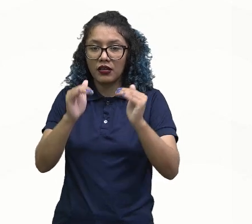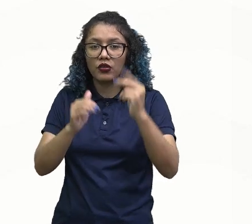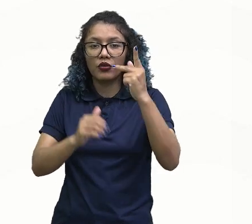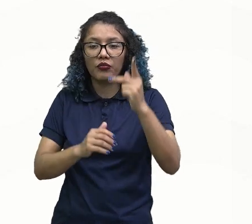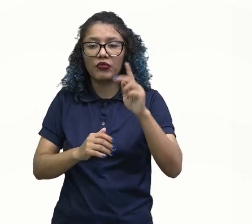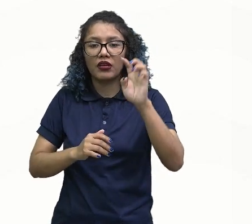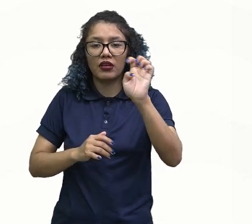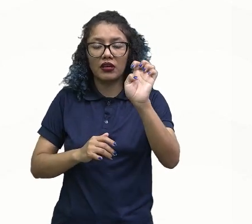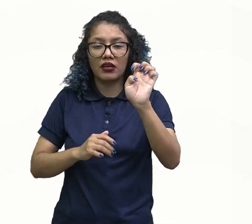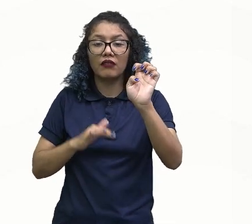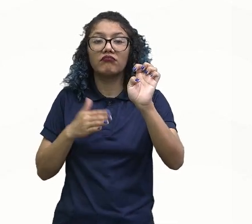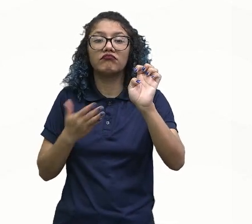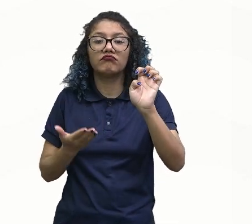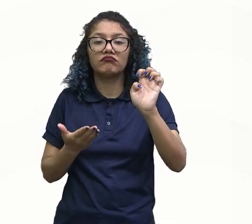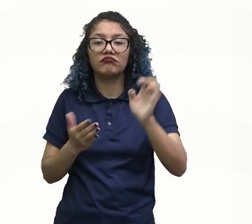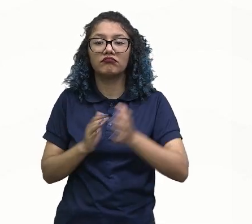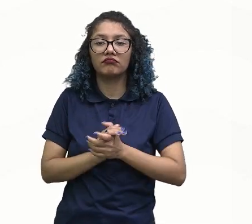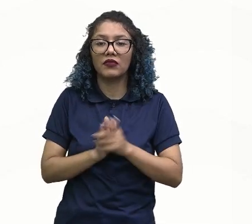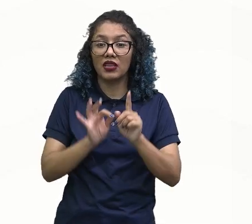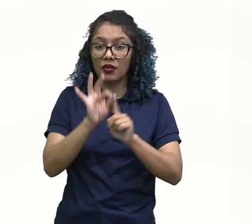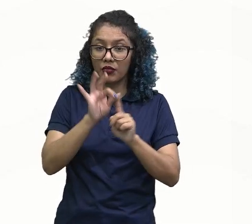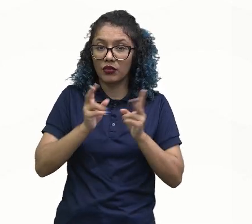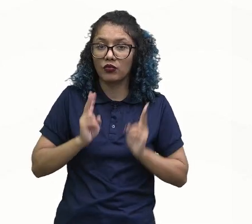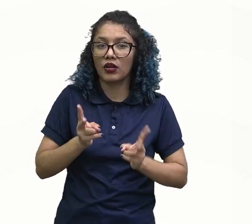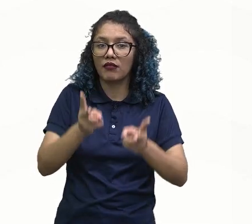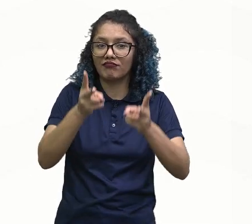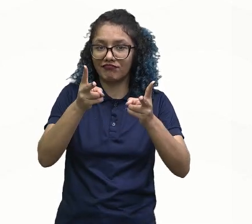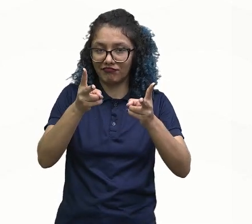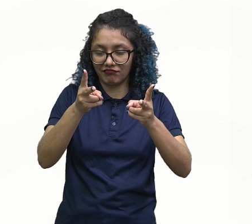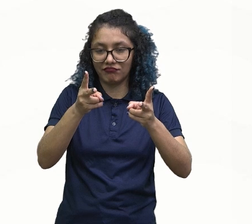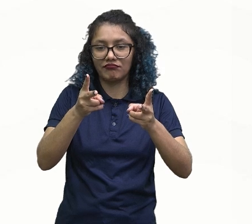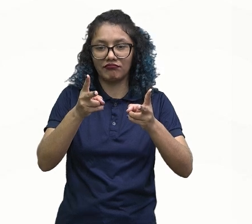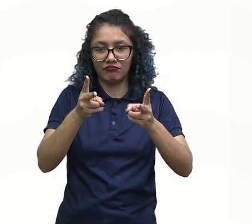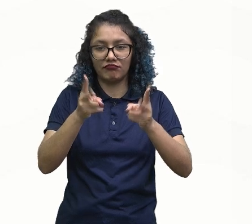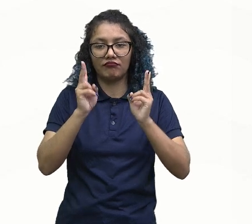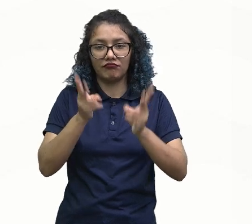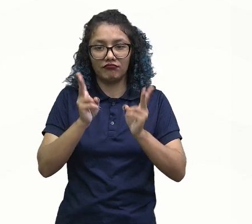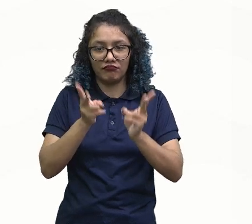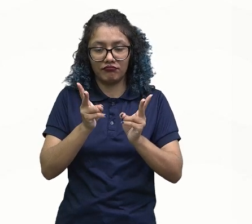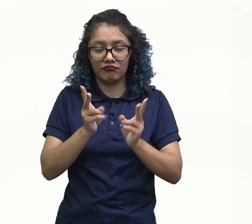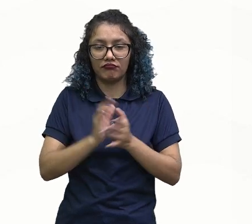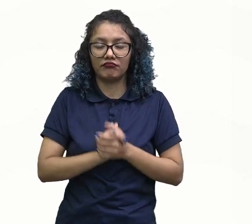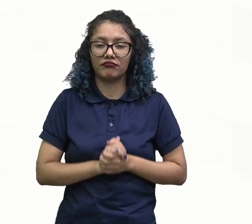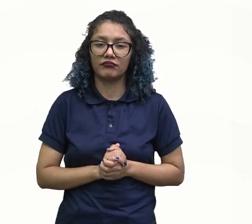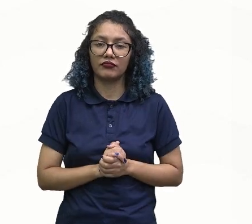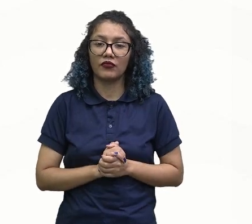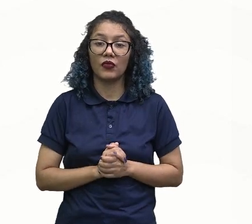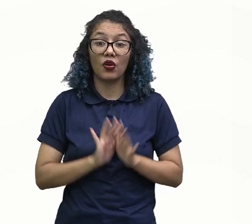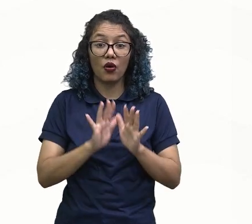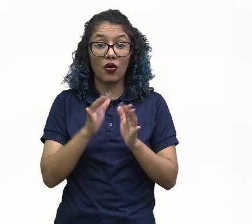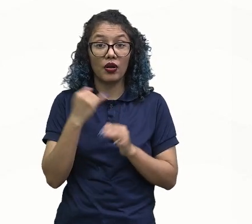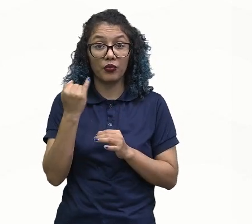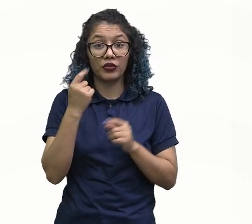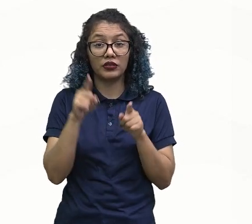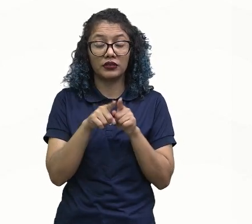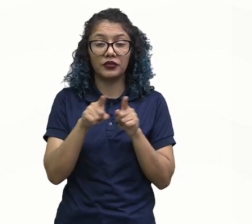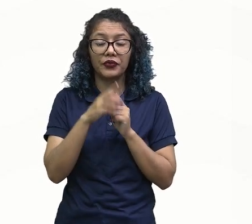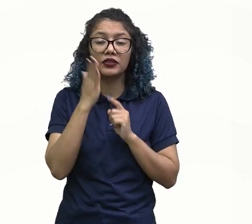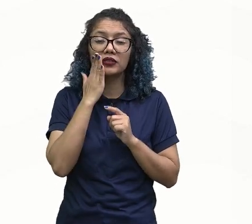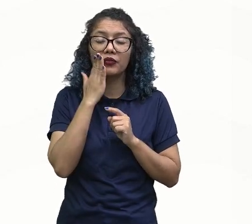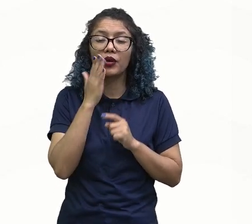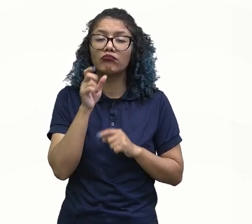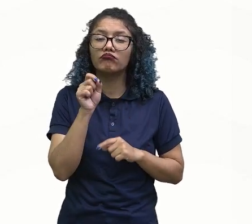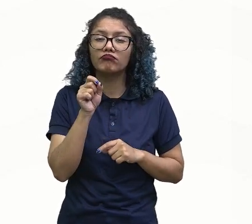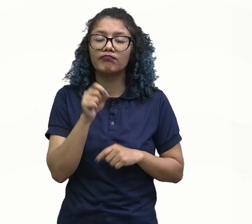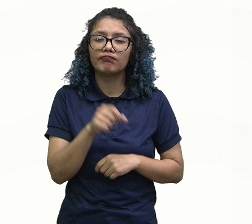nós temos aí a temperatura constante. Importante dizer o seguinte, gente, olha aqui. Ele